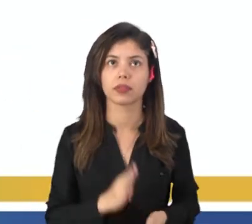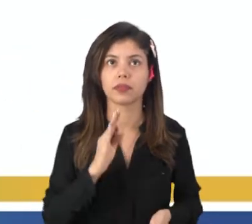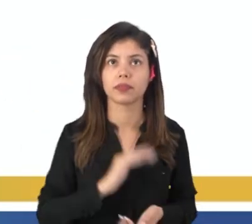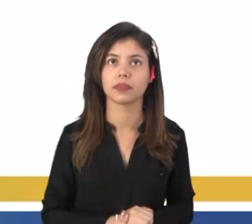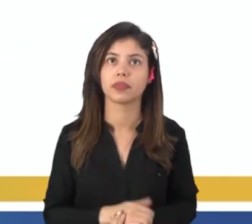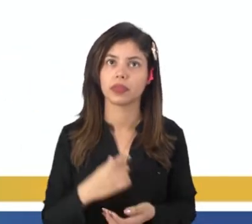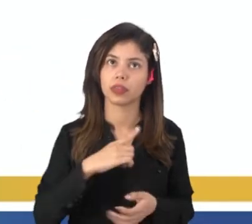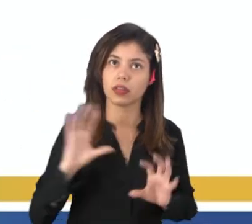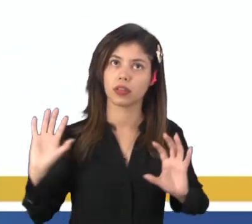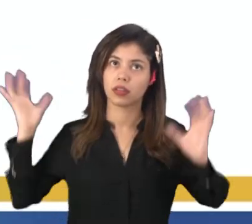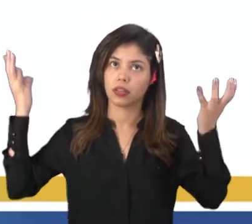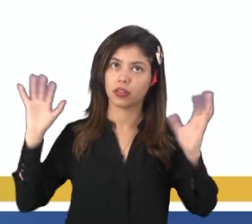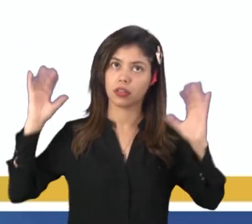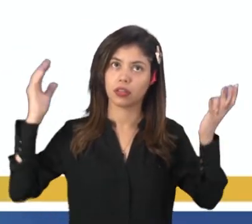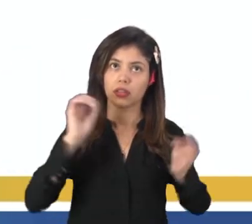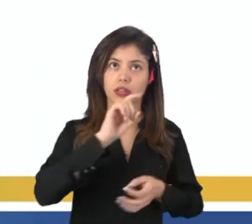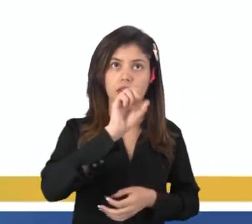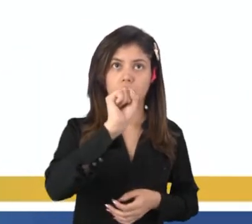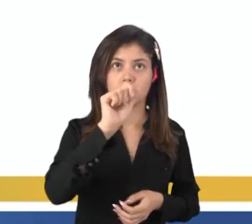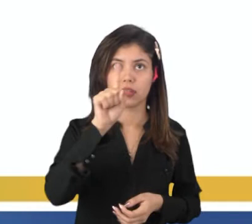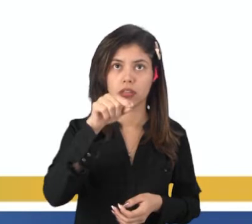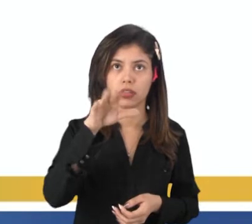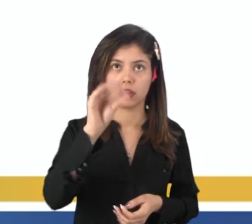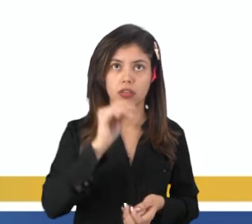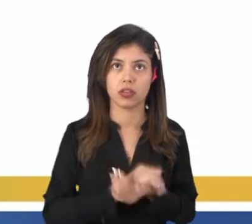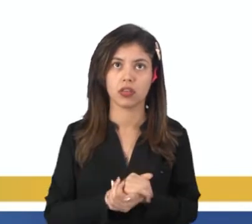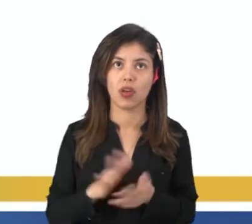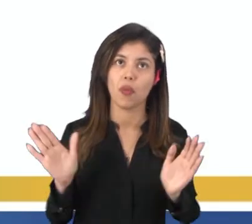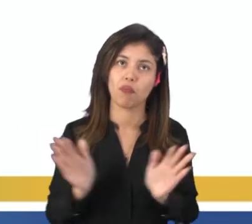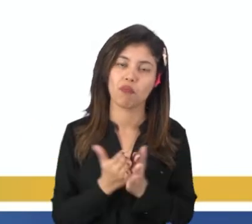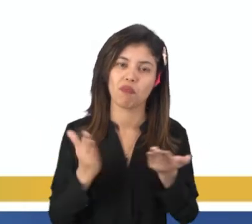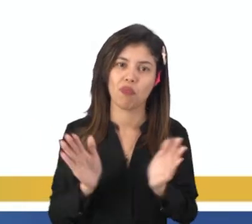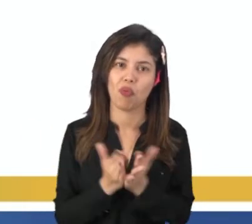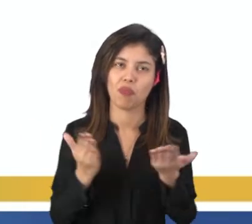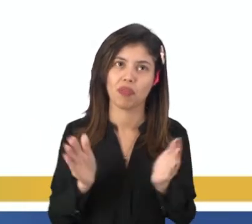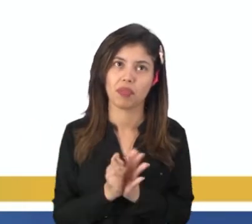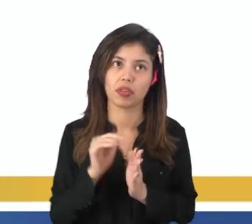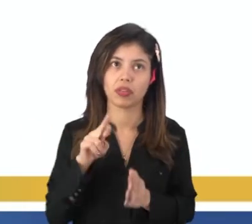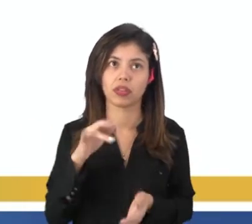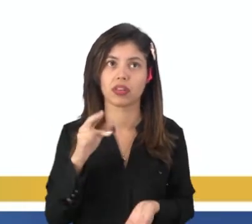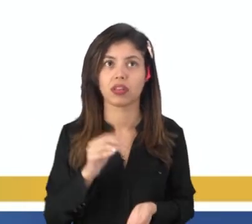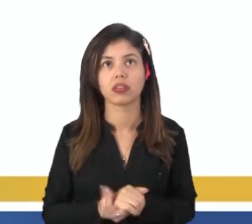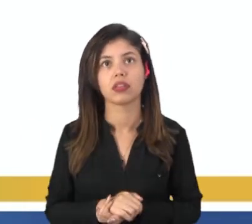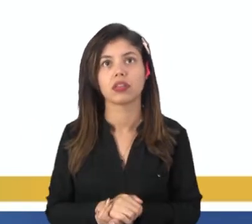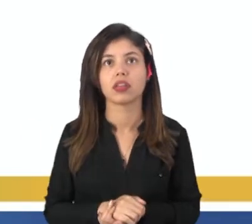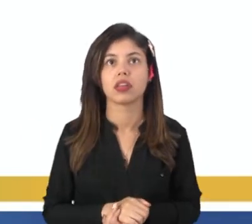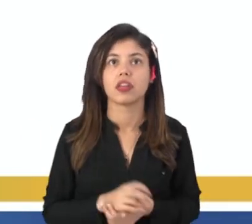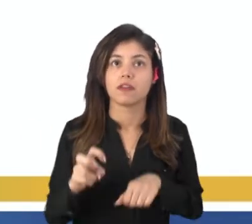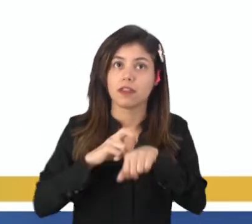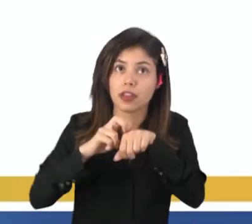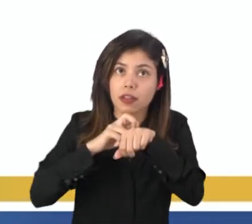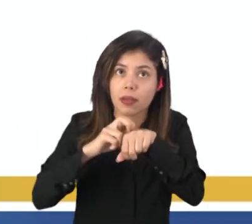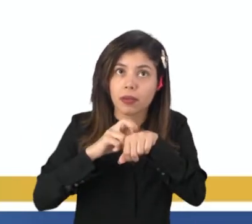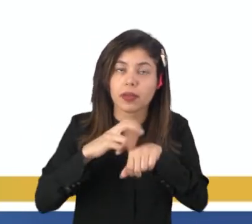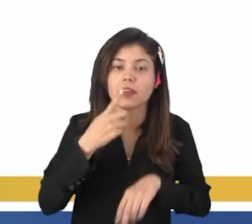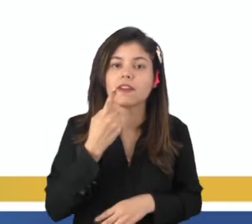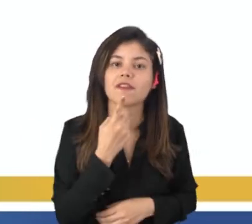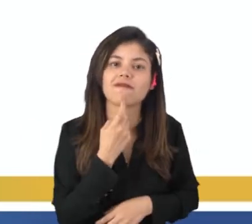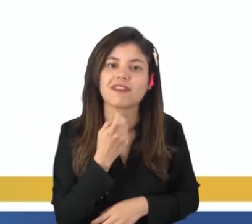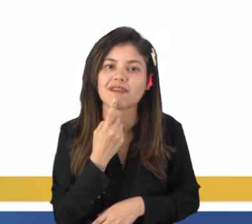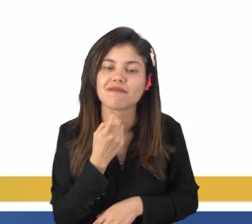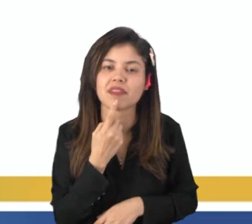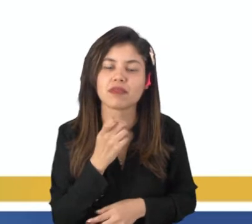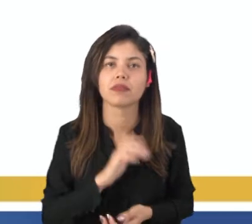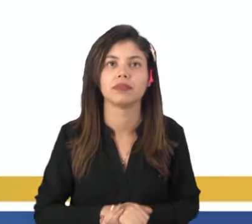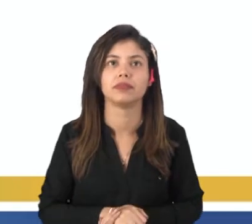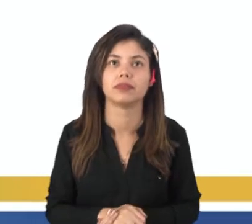brasileiro. Ele tem um clima sazonal, né, com um solo pobre em nutrientes, poroso e avermelhado. Não é por ele ter esse solo pobre